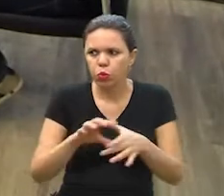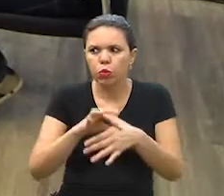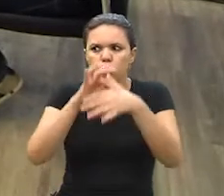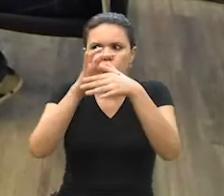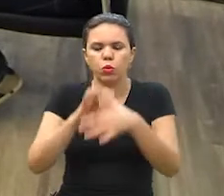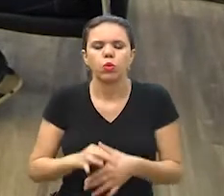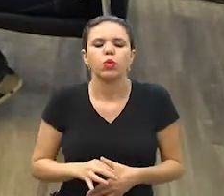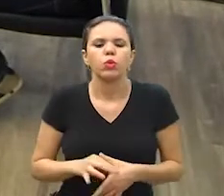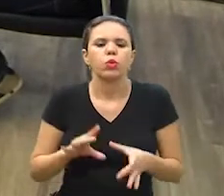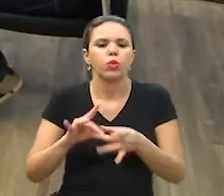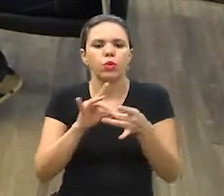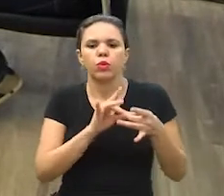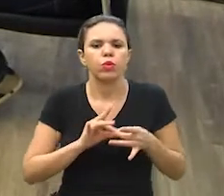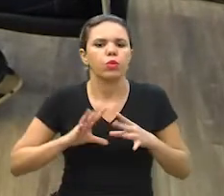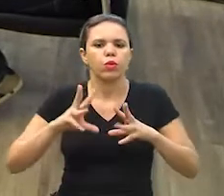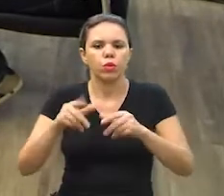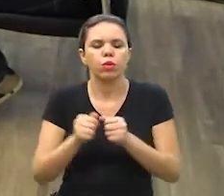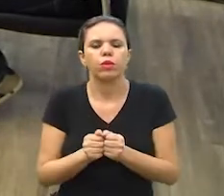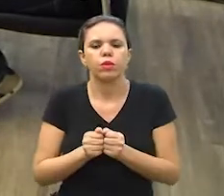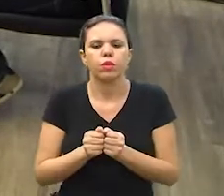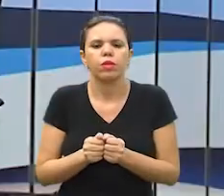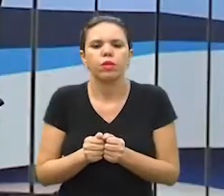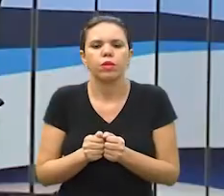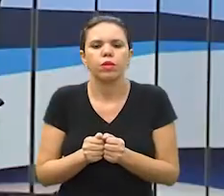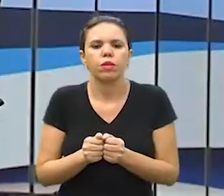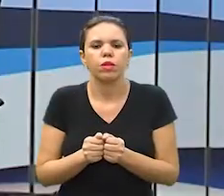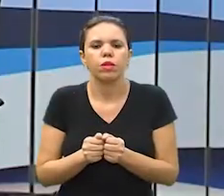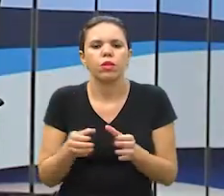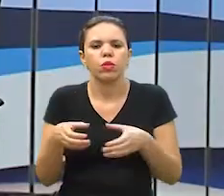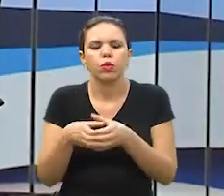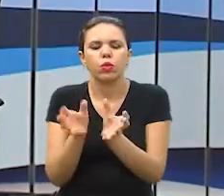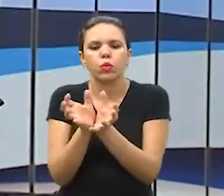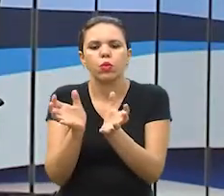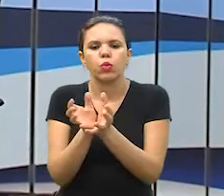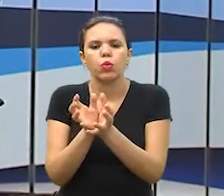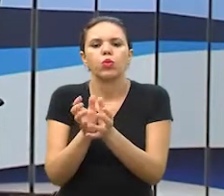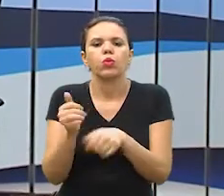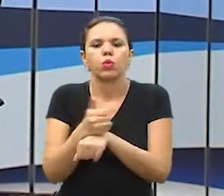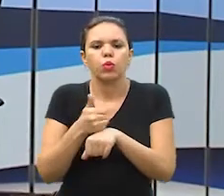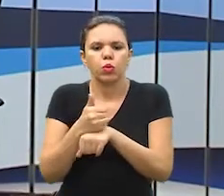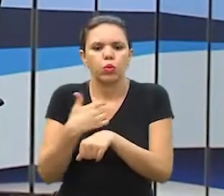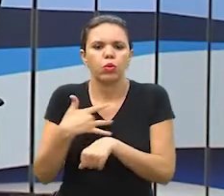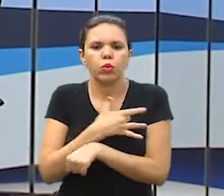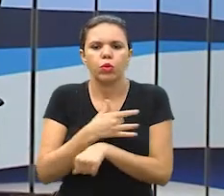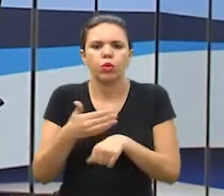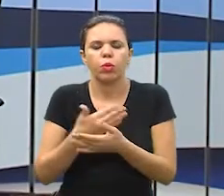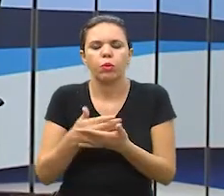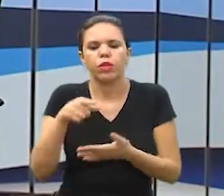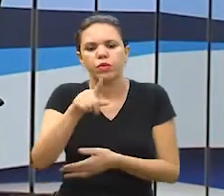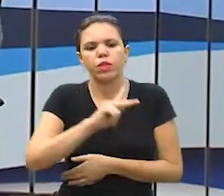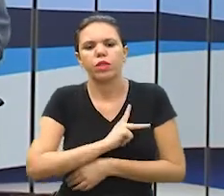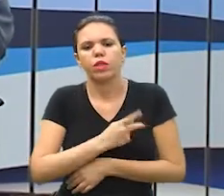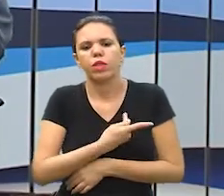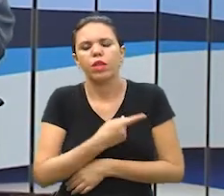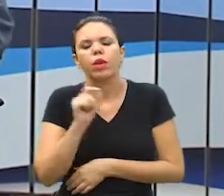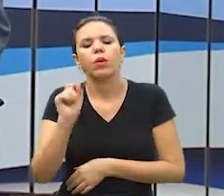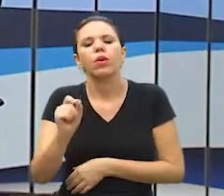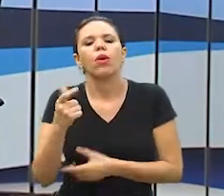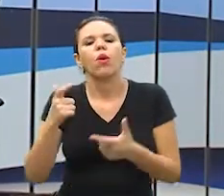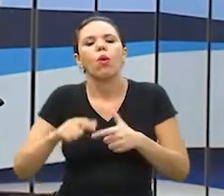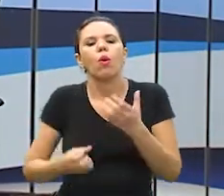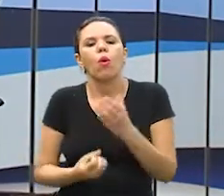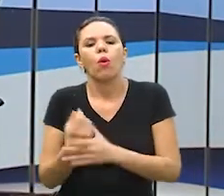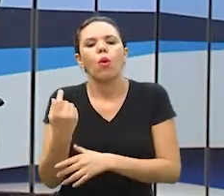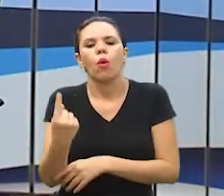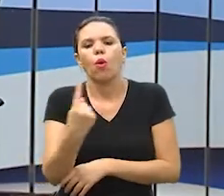liderança para unir todo mundo, que a gente está batendo cabeça. Esse comitê na área da saúde. Começa com você, Paulo Haddad. Ele deve partir de onde?